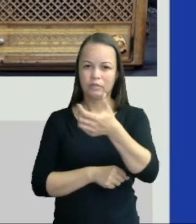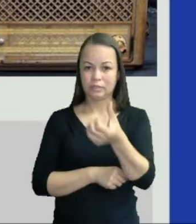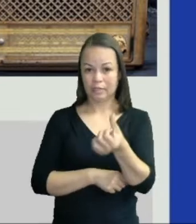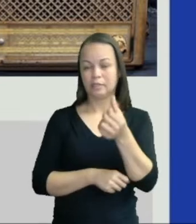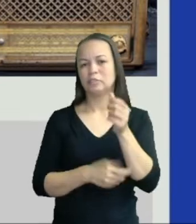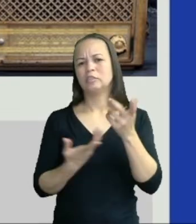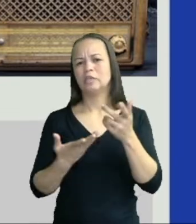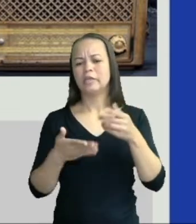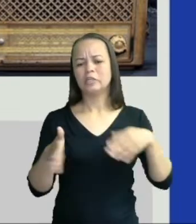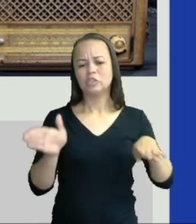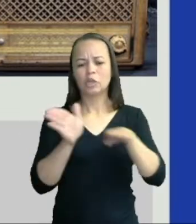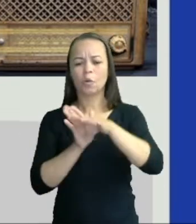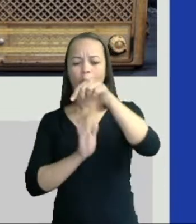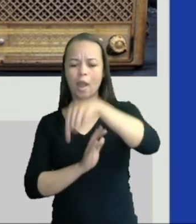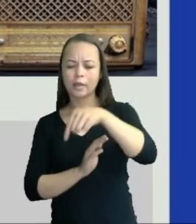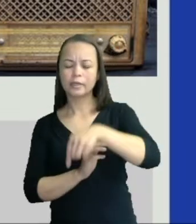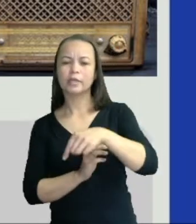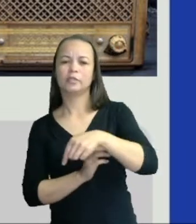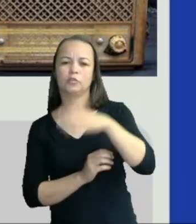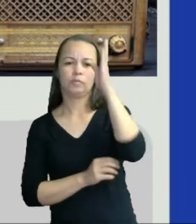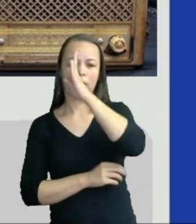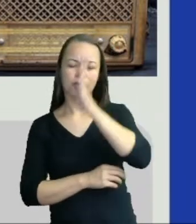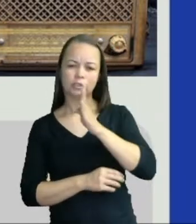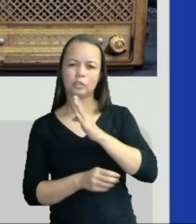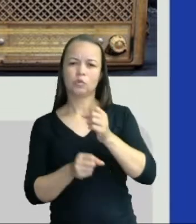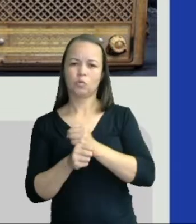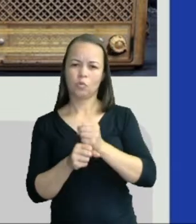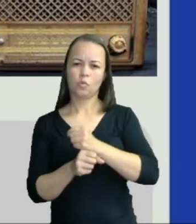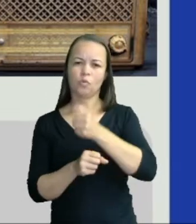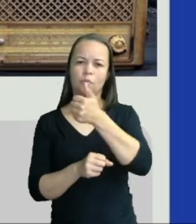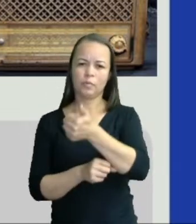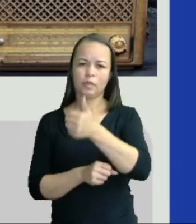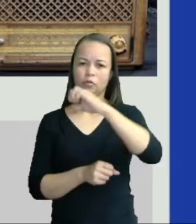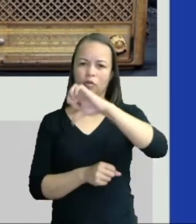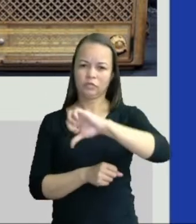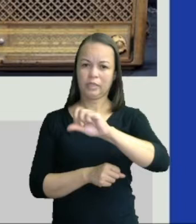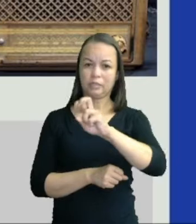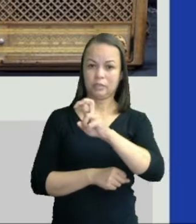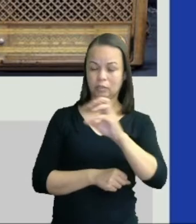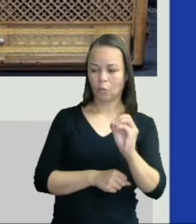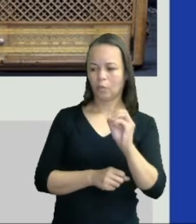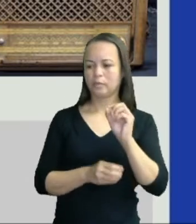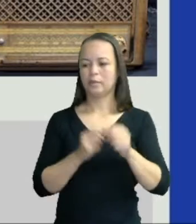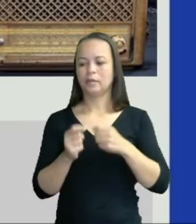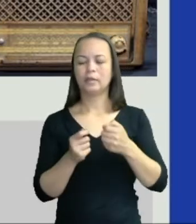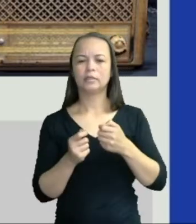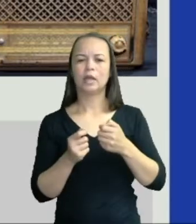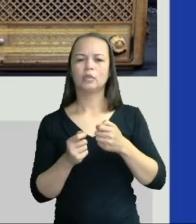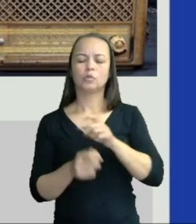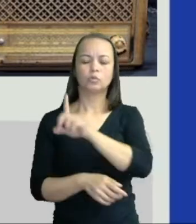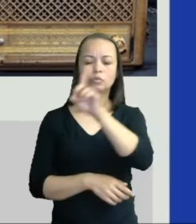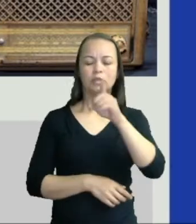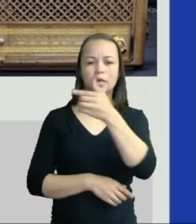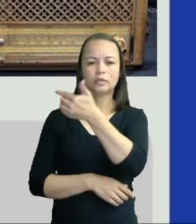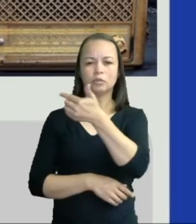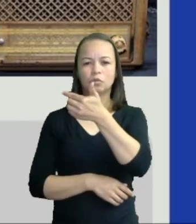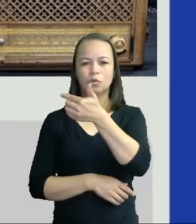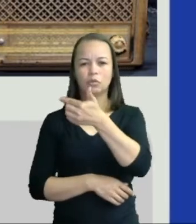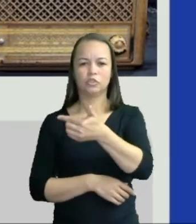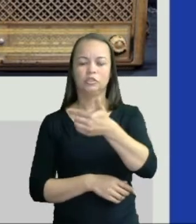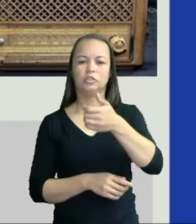em 1950. E a primeira transmissão oficial digital foi em 2 de dezembro de